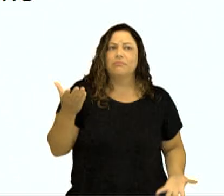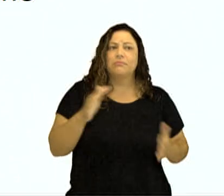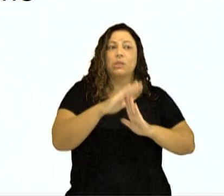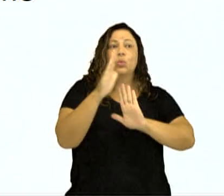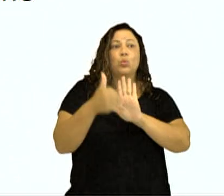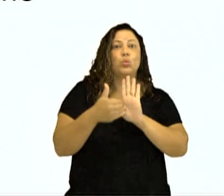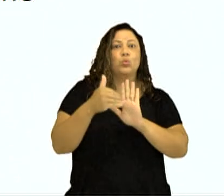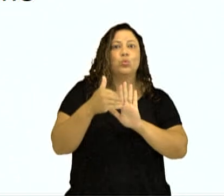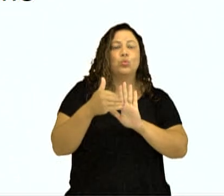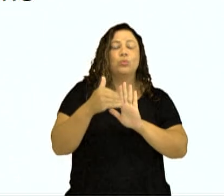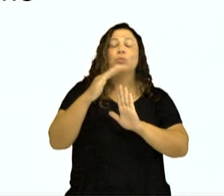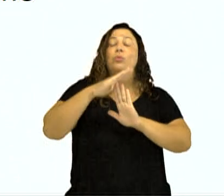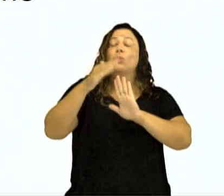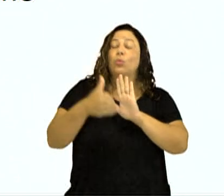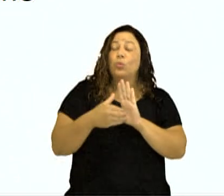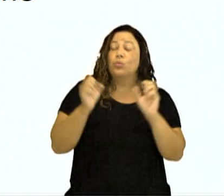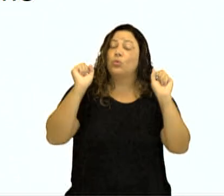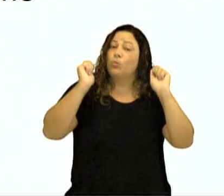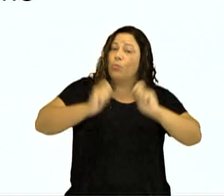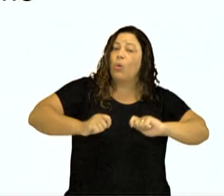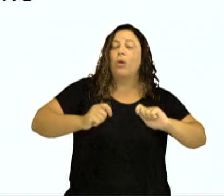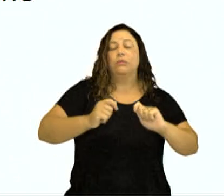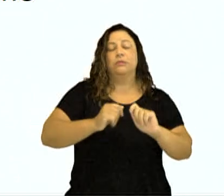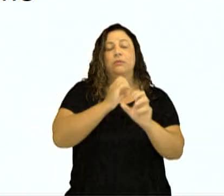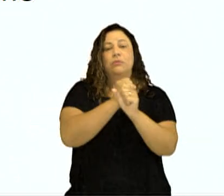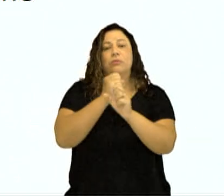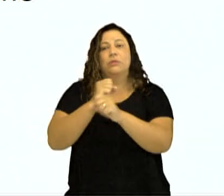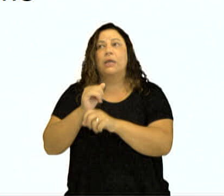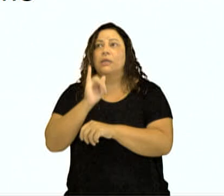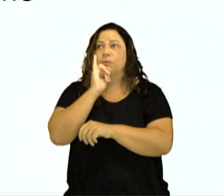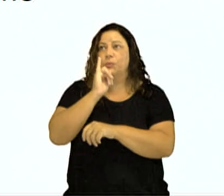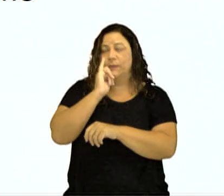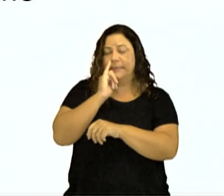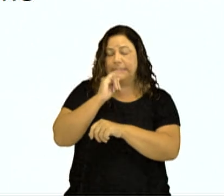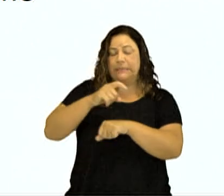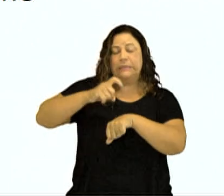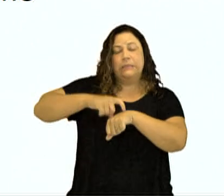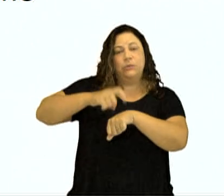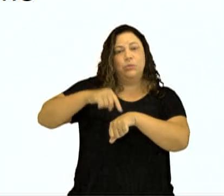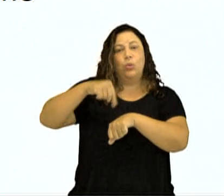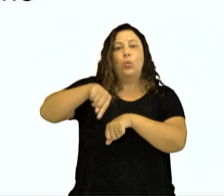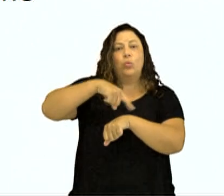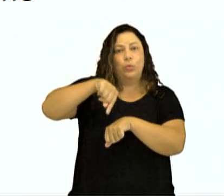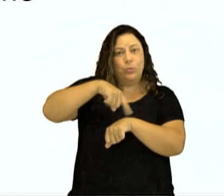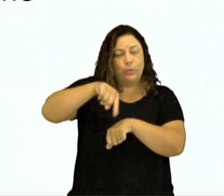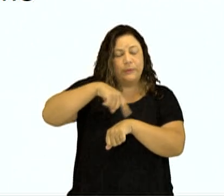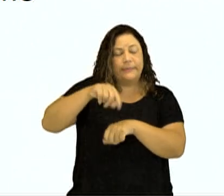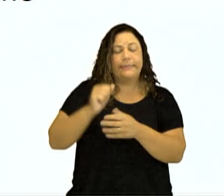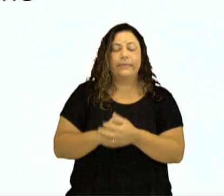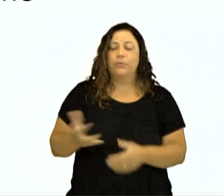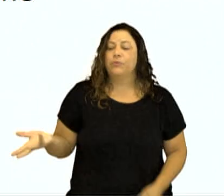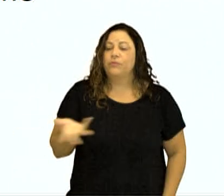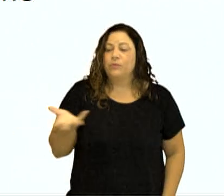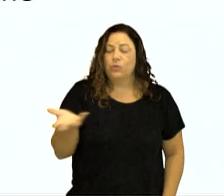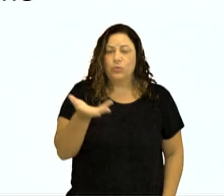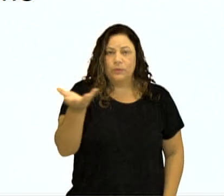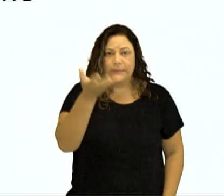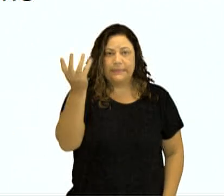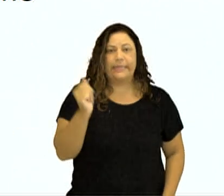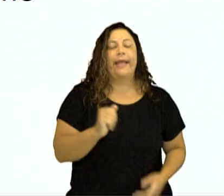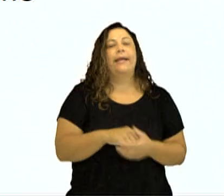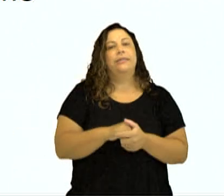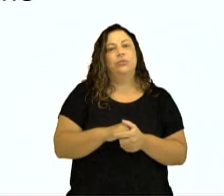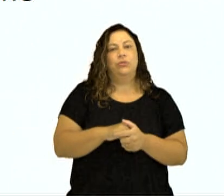aquilo que pode ser contado e medido, como o tempo, a velocidade, comprimento, preço, idade, temperatura,